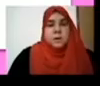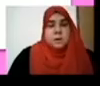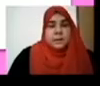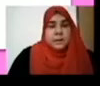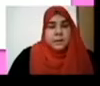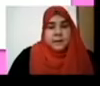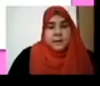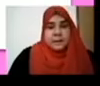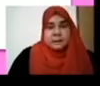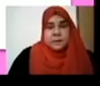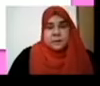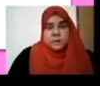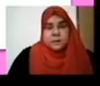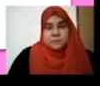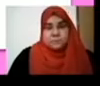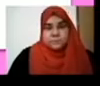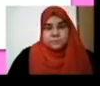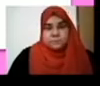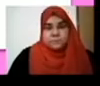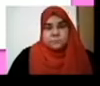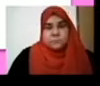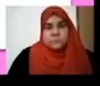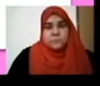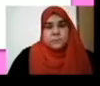Bom, então,